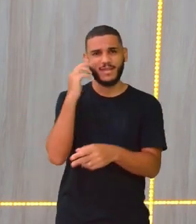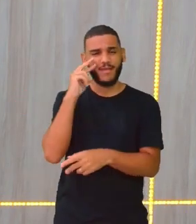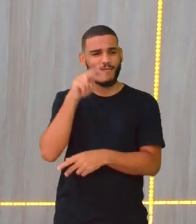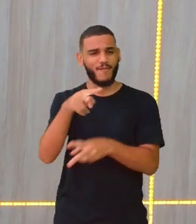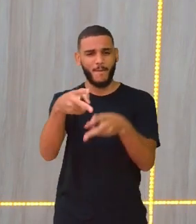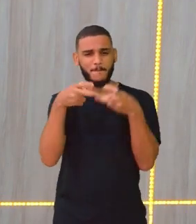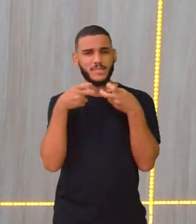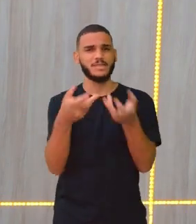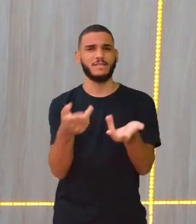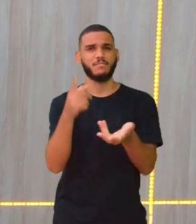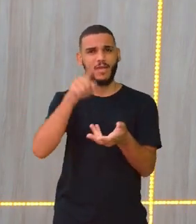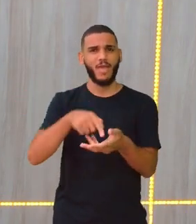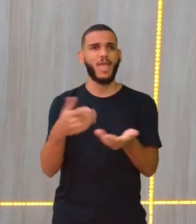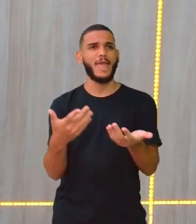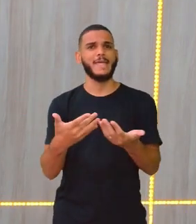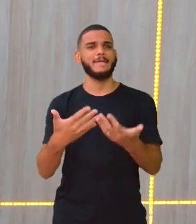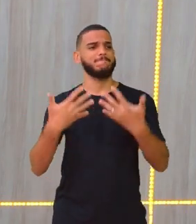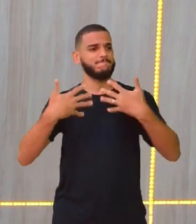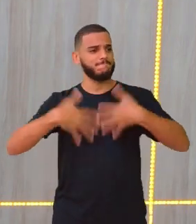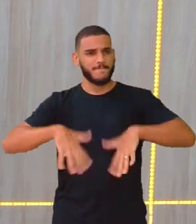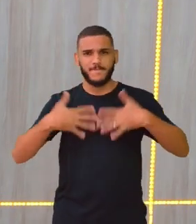desafiante. Vamos lá.